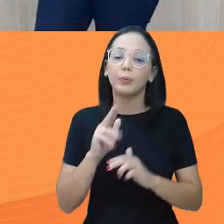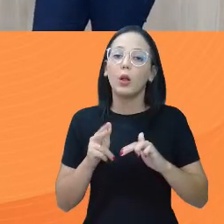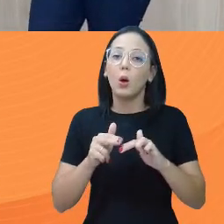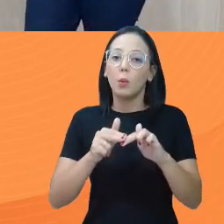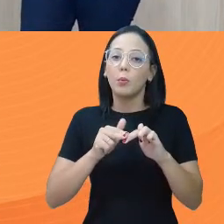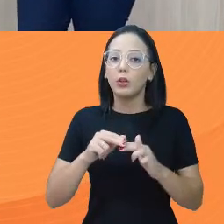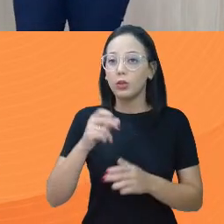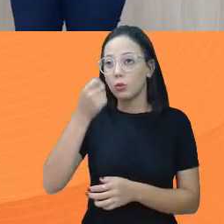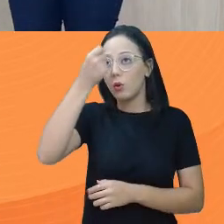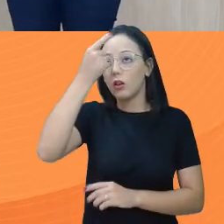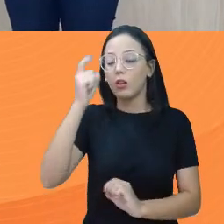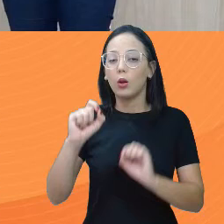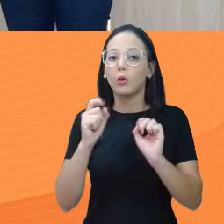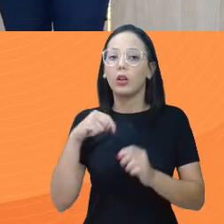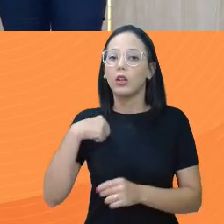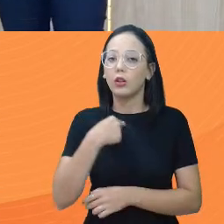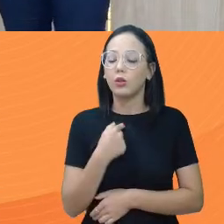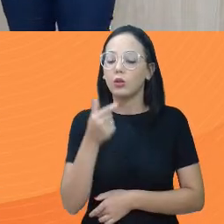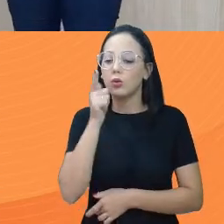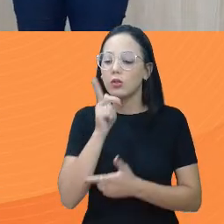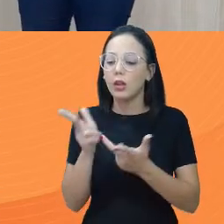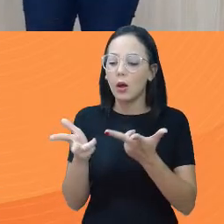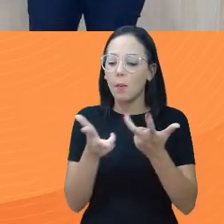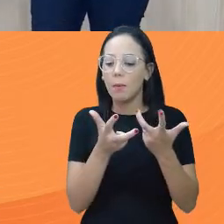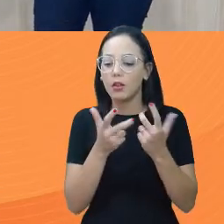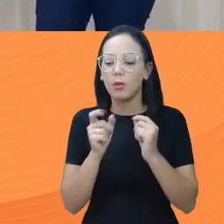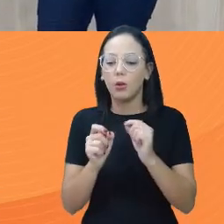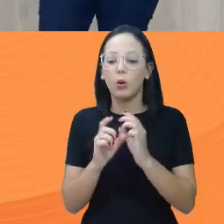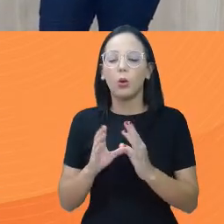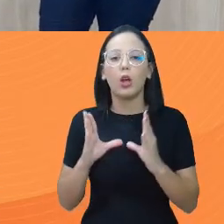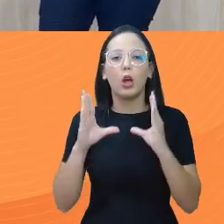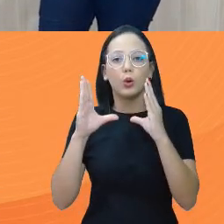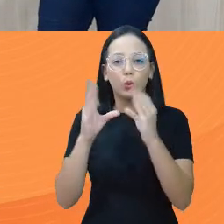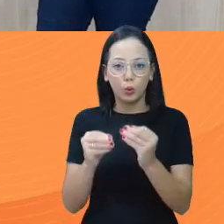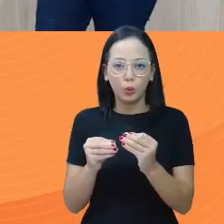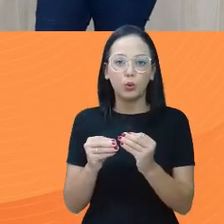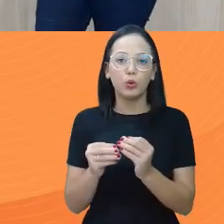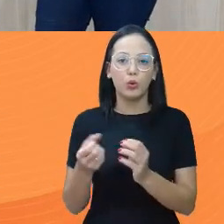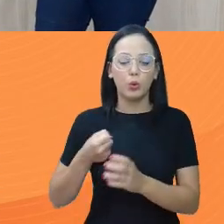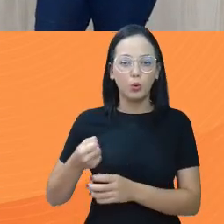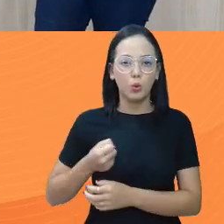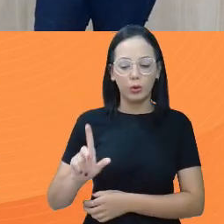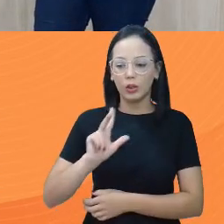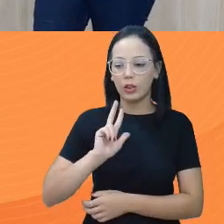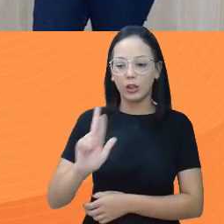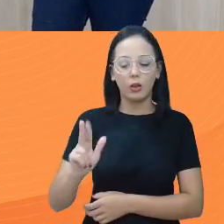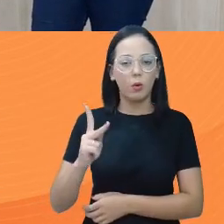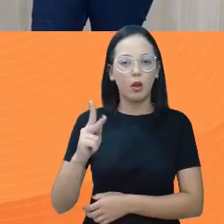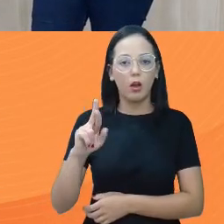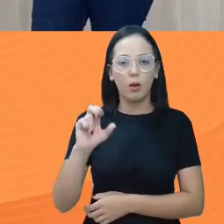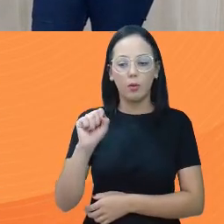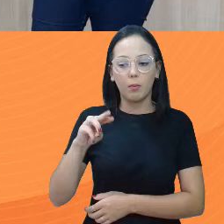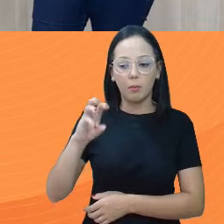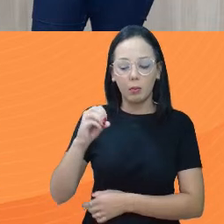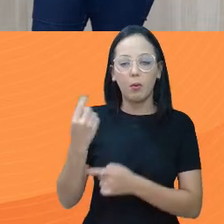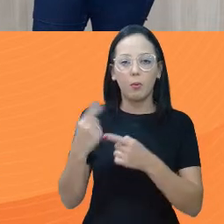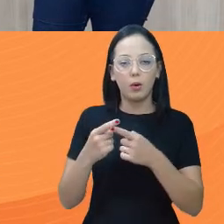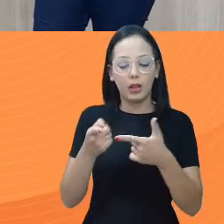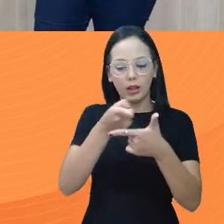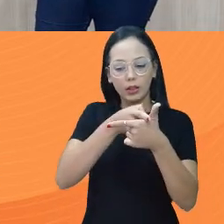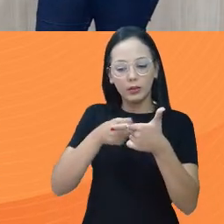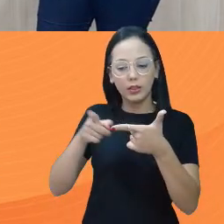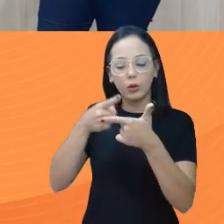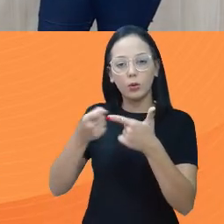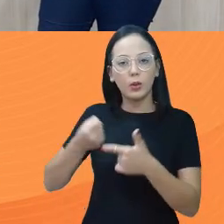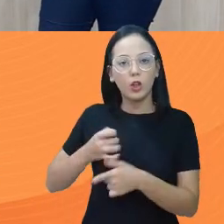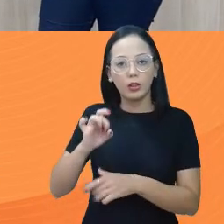Então, a ideia aqui é que a gente consiga perceber que todos os valores que não são primos, né? Porque para dividir o número primo só tem